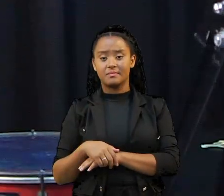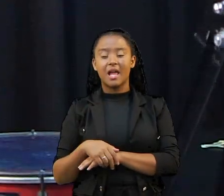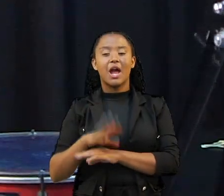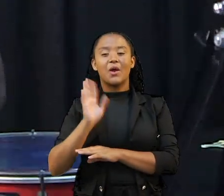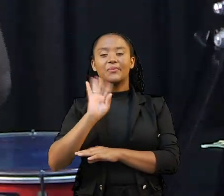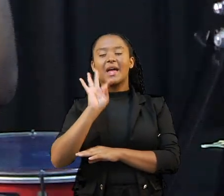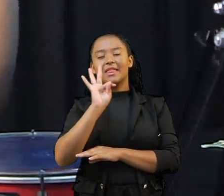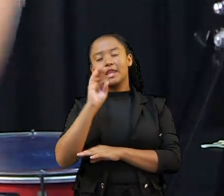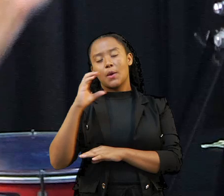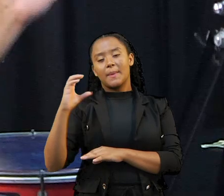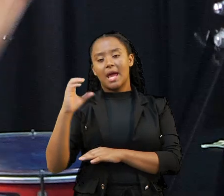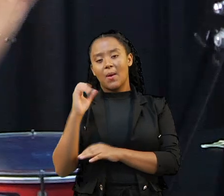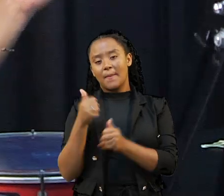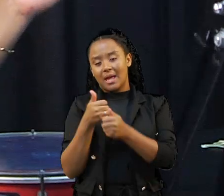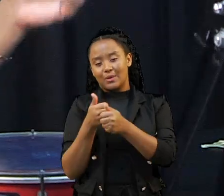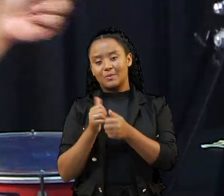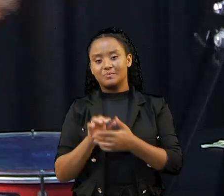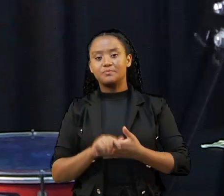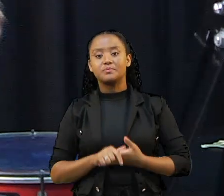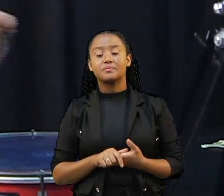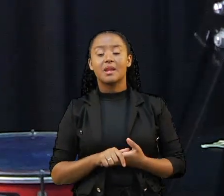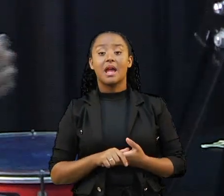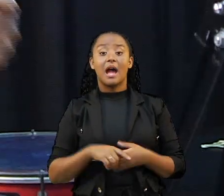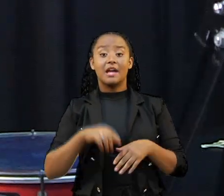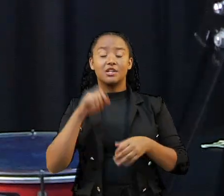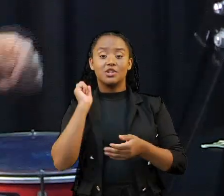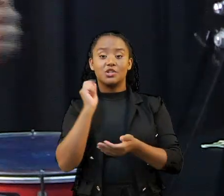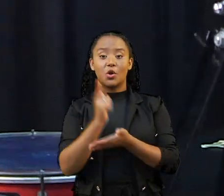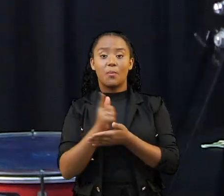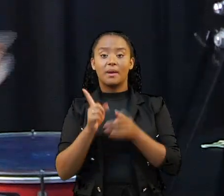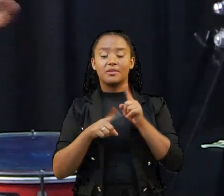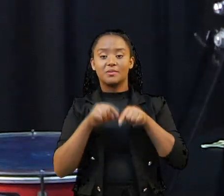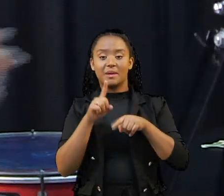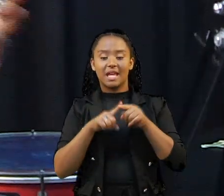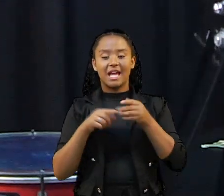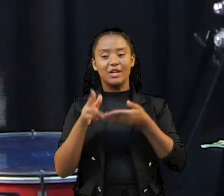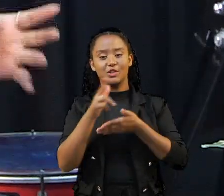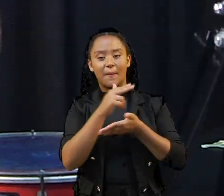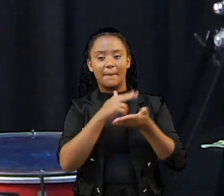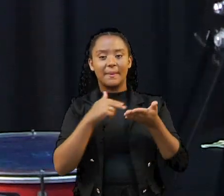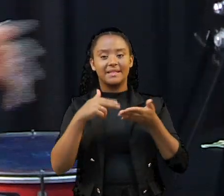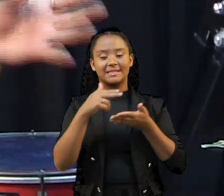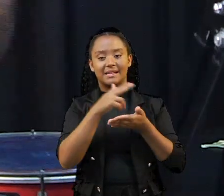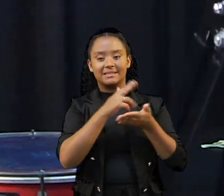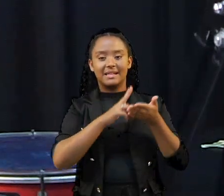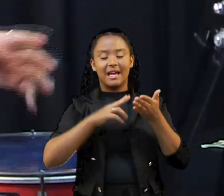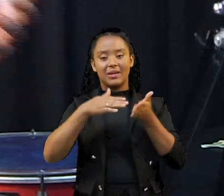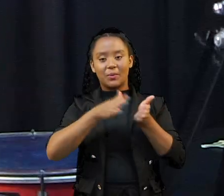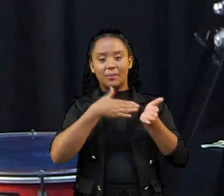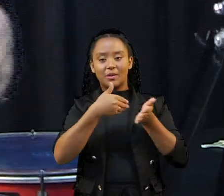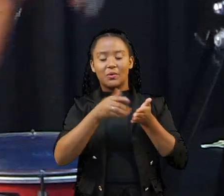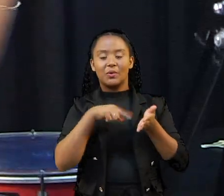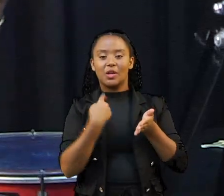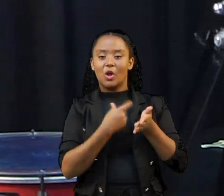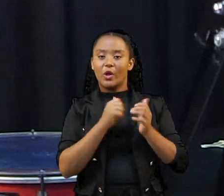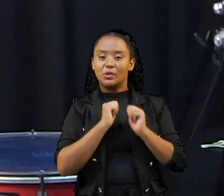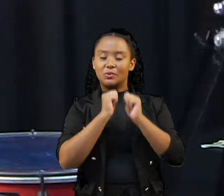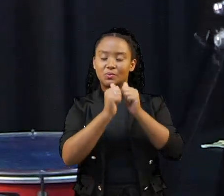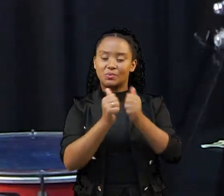não era terminal, era viaduto. E a gente tinha comprado alguns materiais de pintura, de desenho, a gente começou a pintar